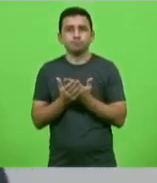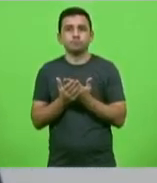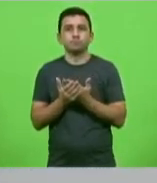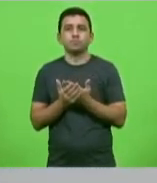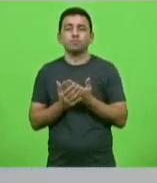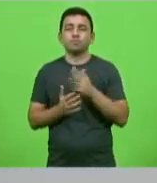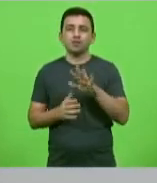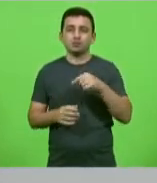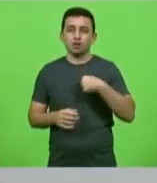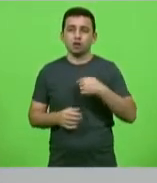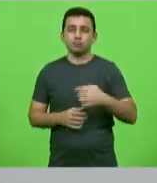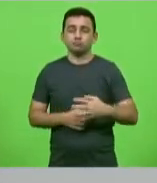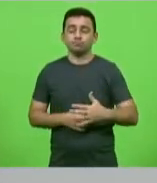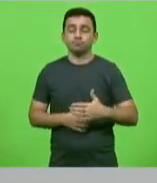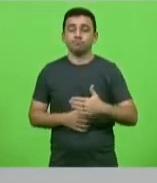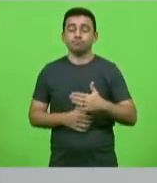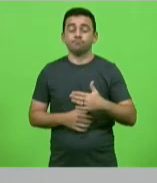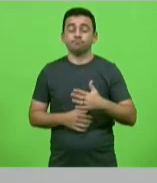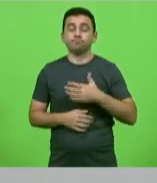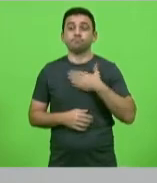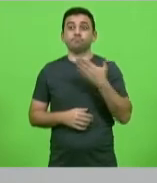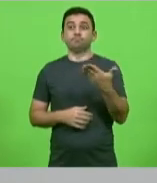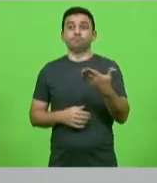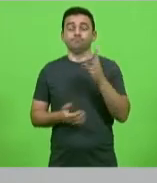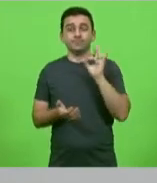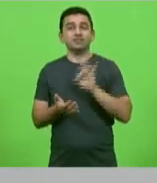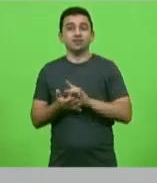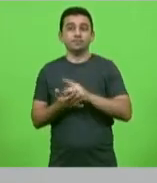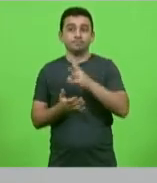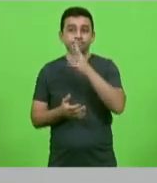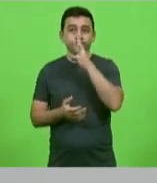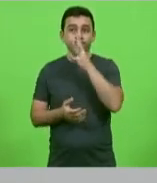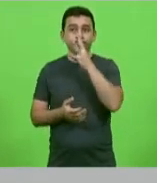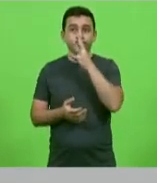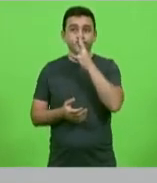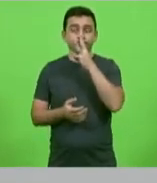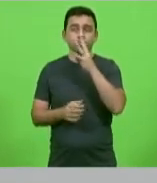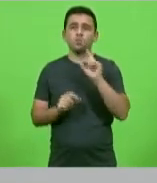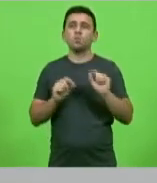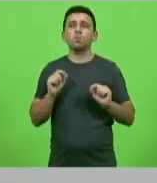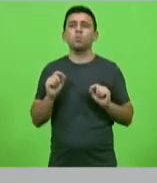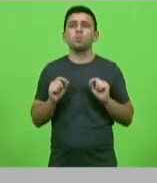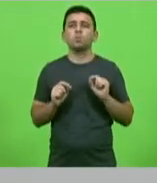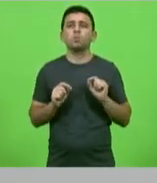E por isso me choca verdadeiramente, que